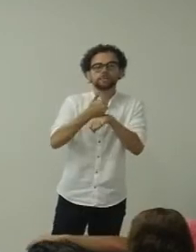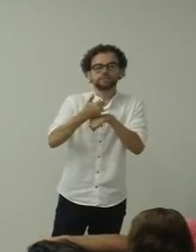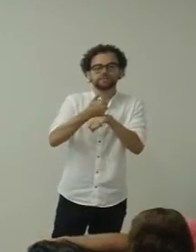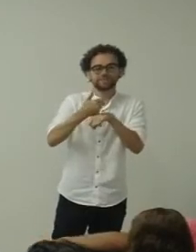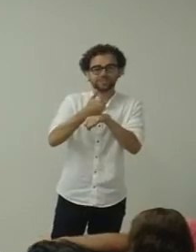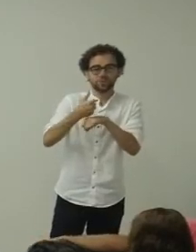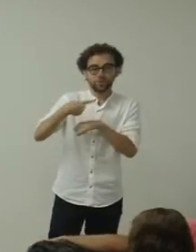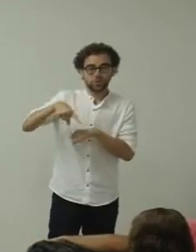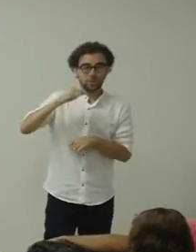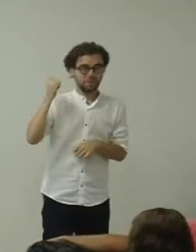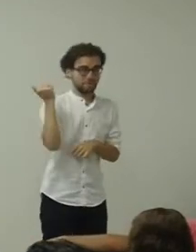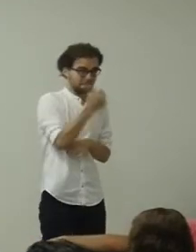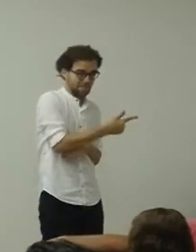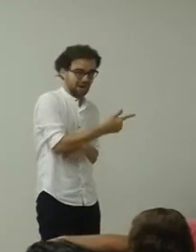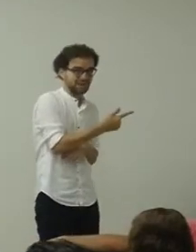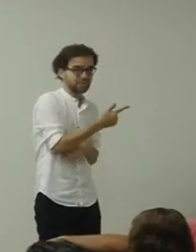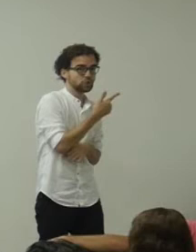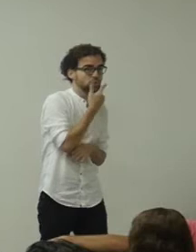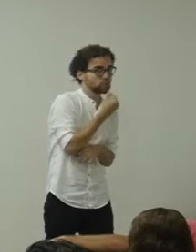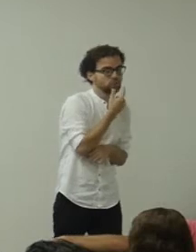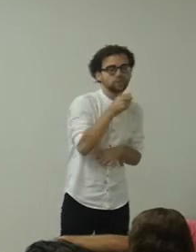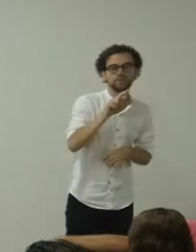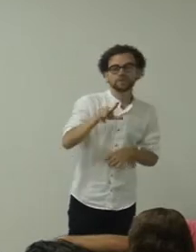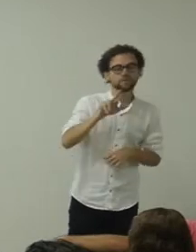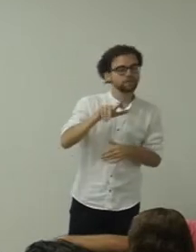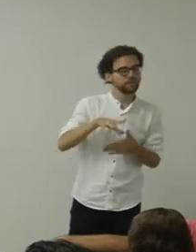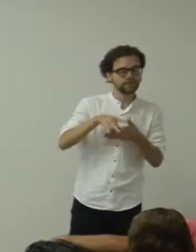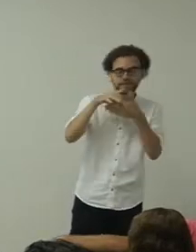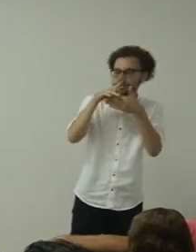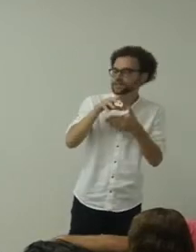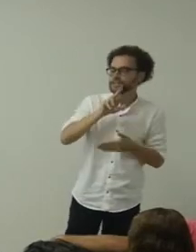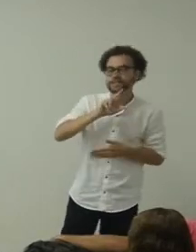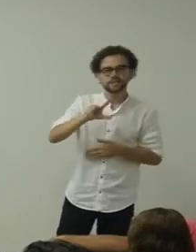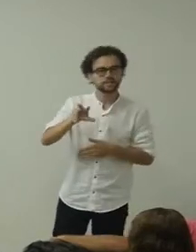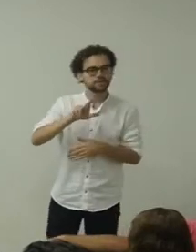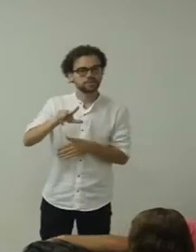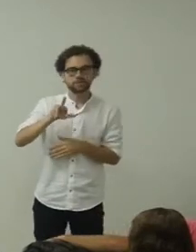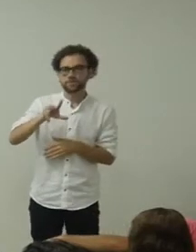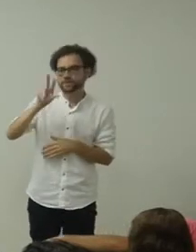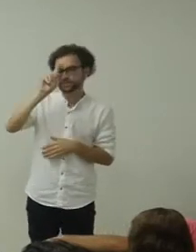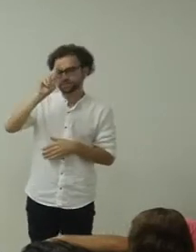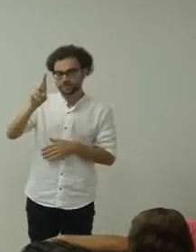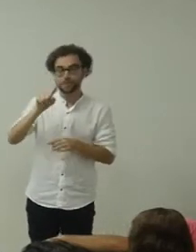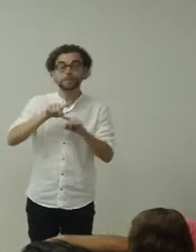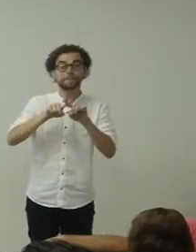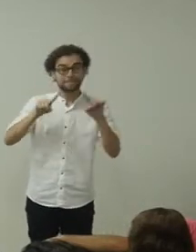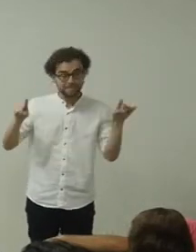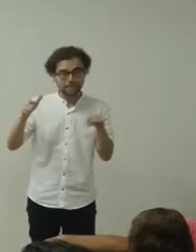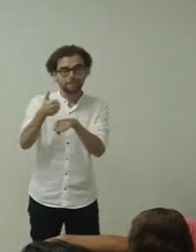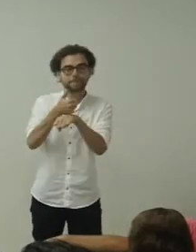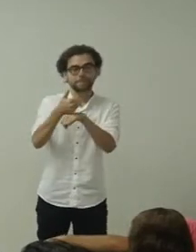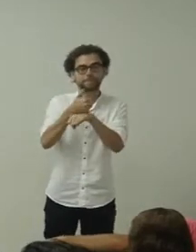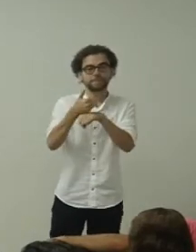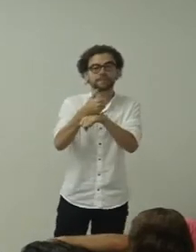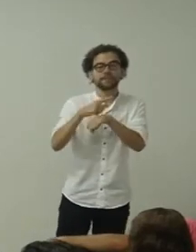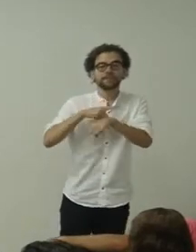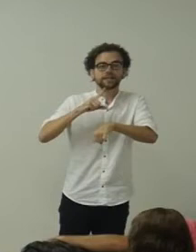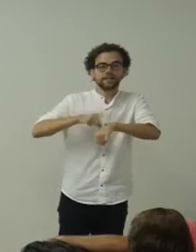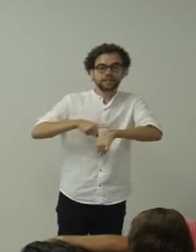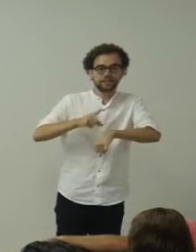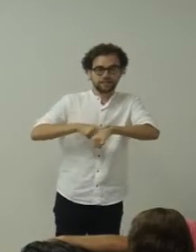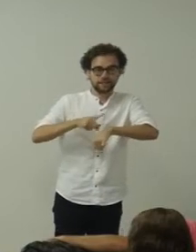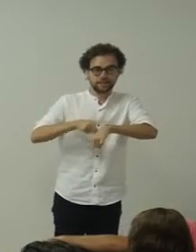os homens não são cargos de liderança, não são cargos de chefia, mas são cargos que têm a carga